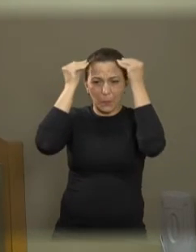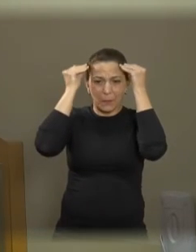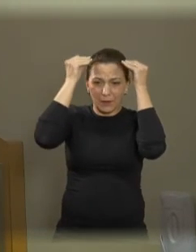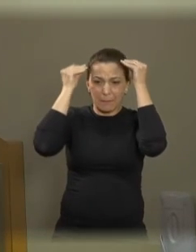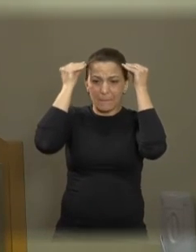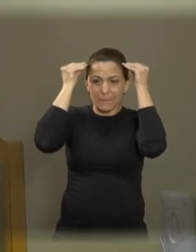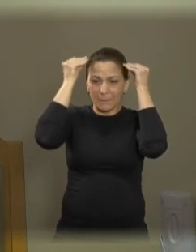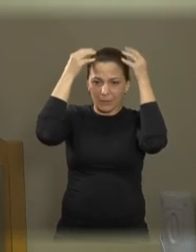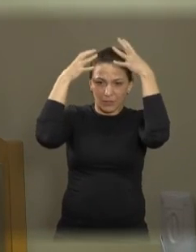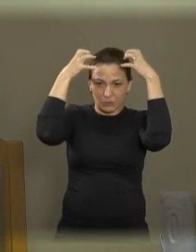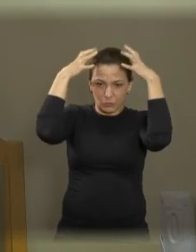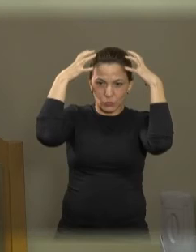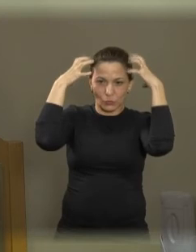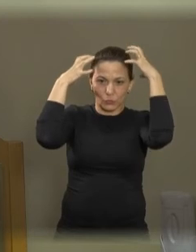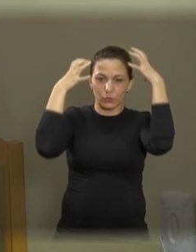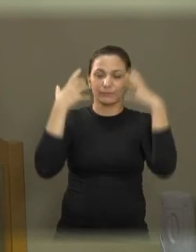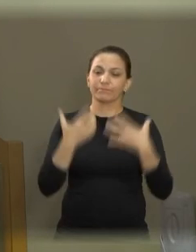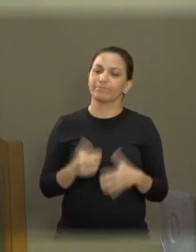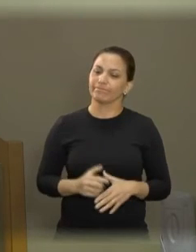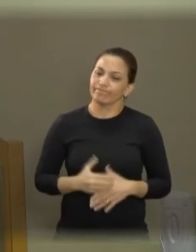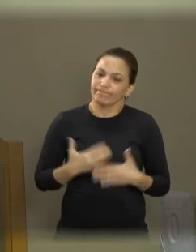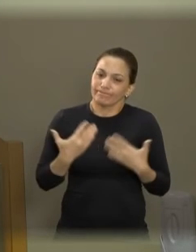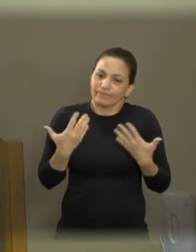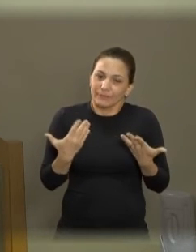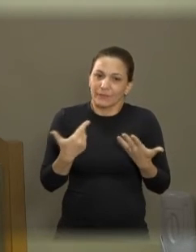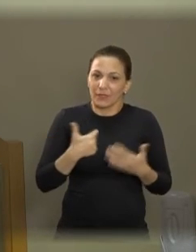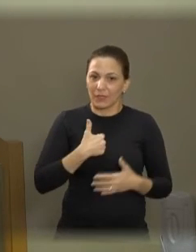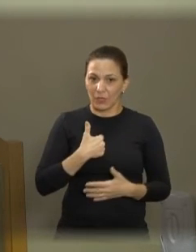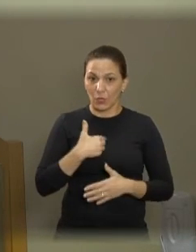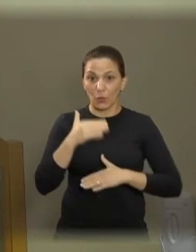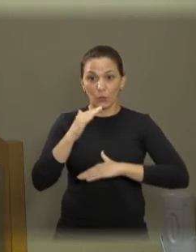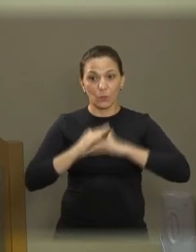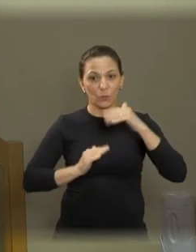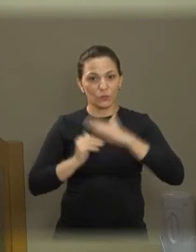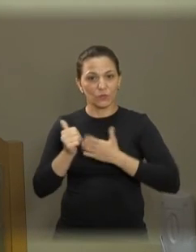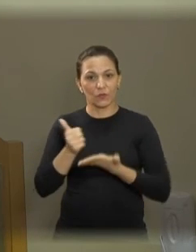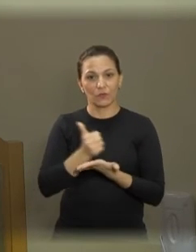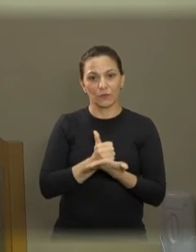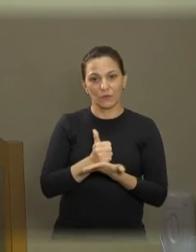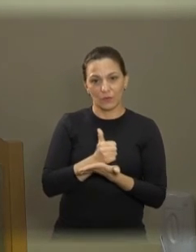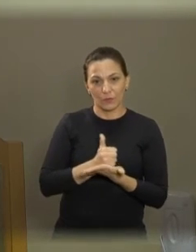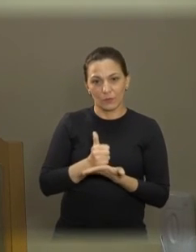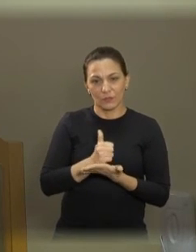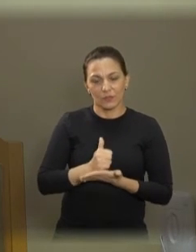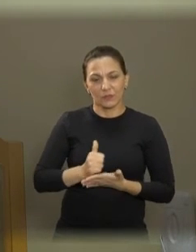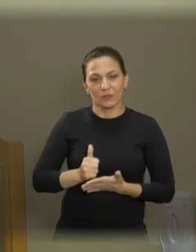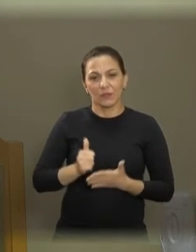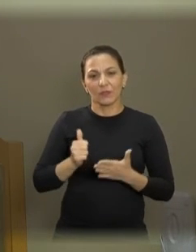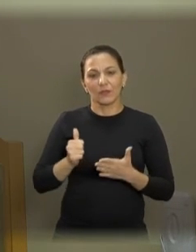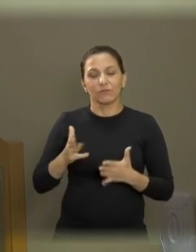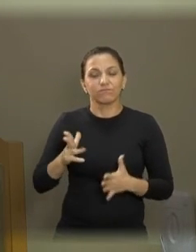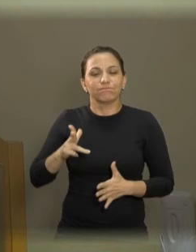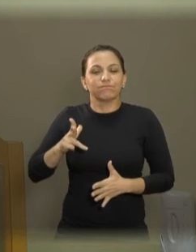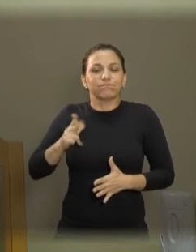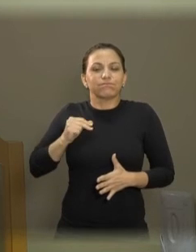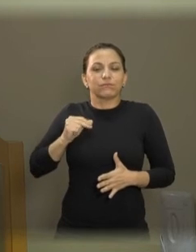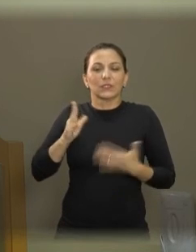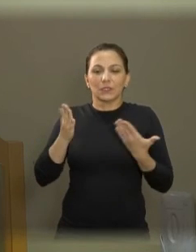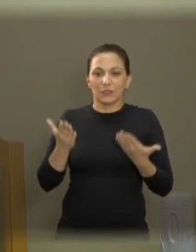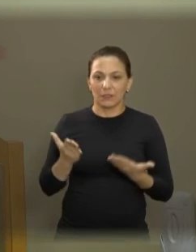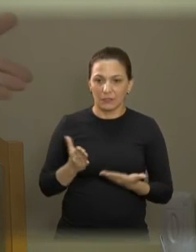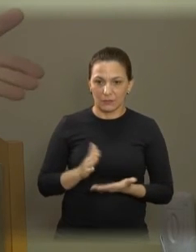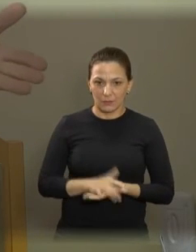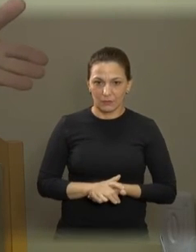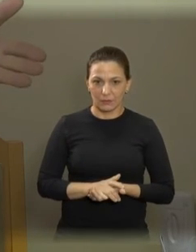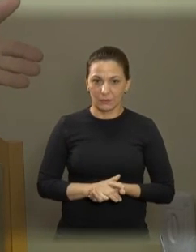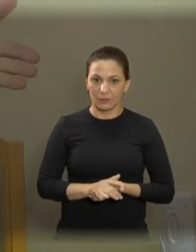Então, eu, como farmacêutico, né, eu fico assustado com isso. Mas isso é informação.